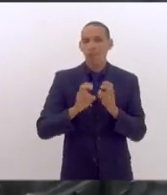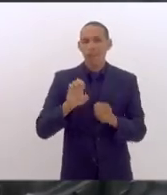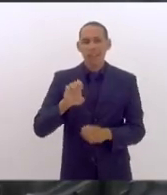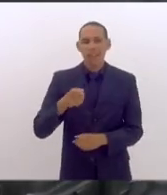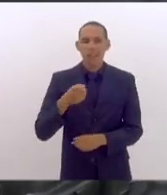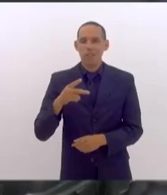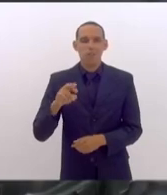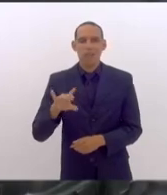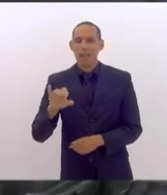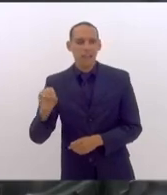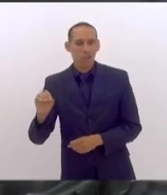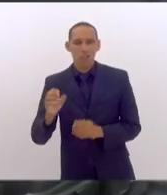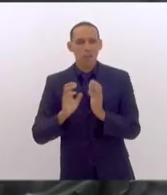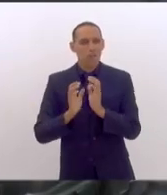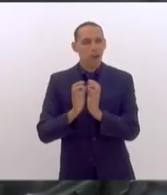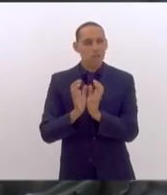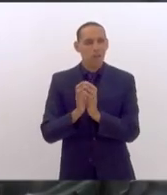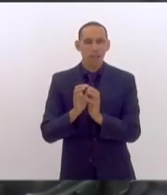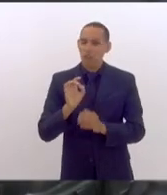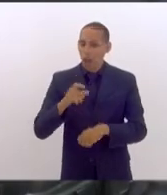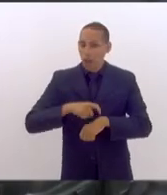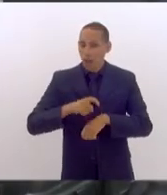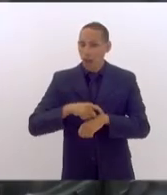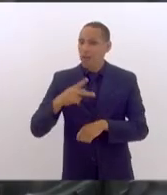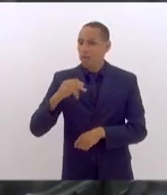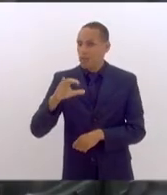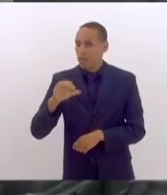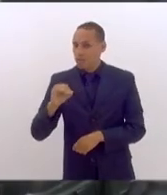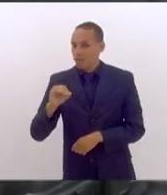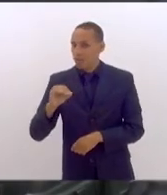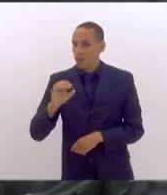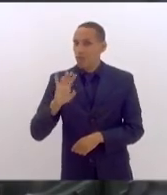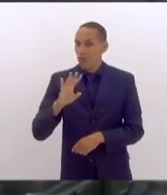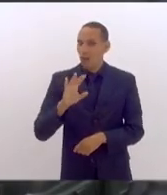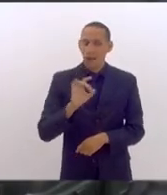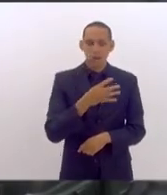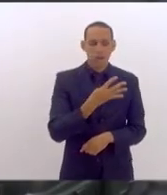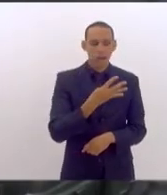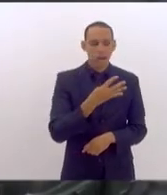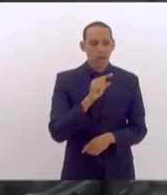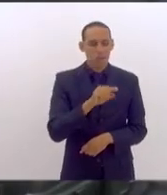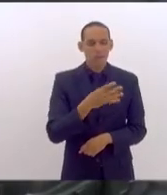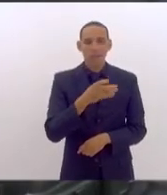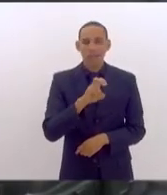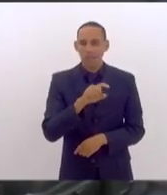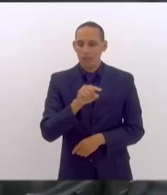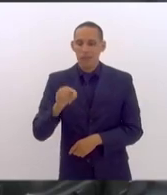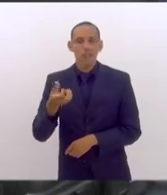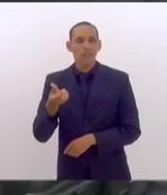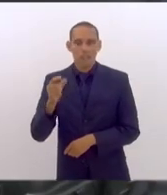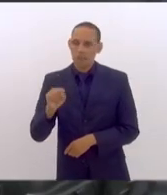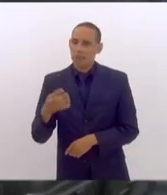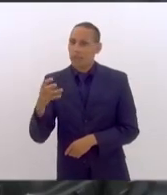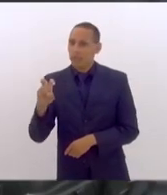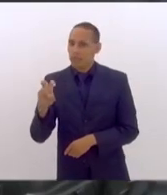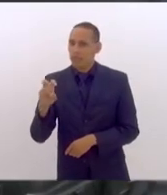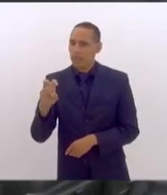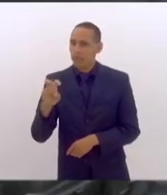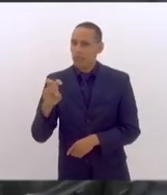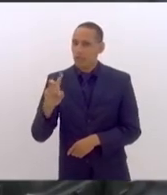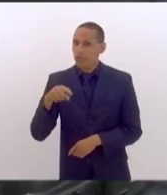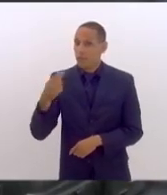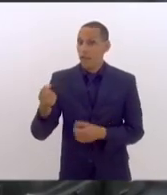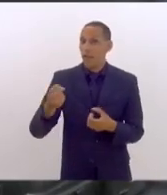do Santa Cruz que também é só no horário do pico sabe o que tá na mata é só de quatro 45 a 6:45 e